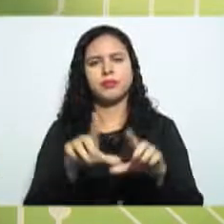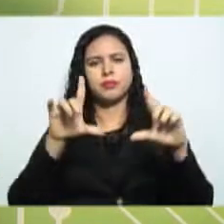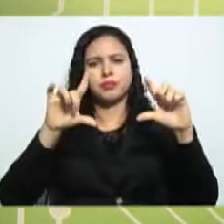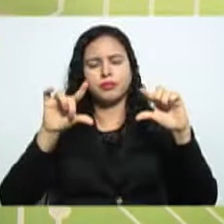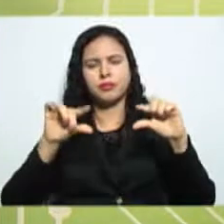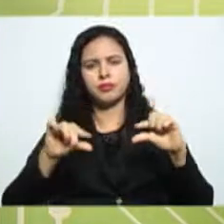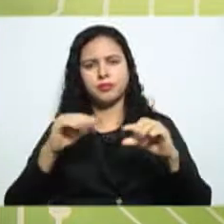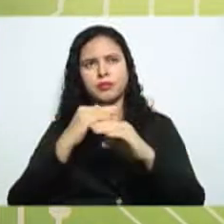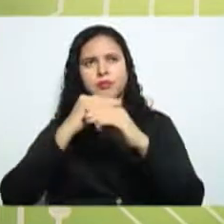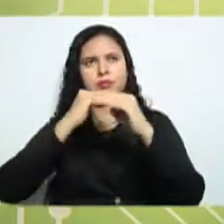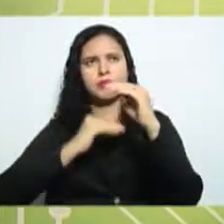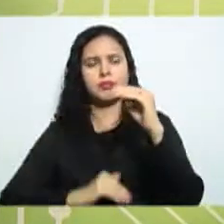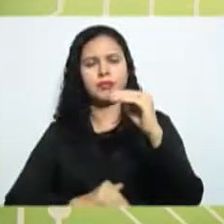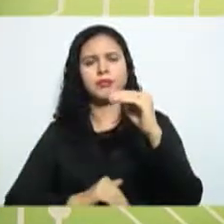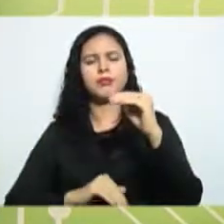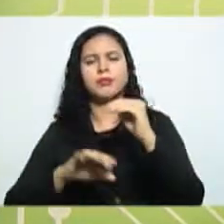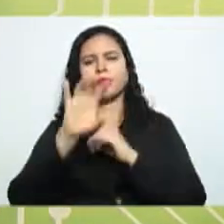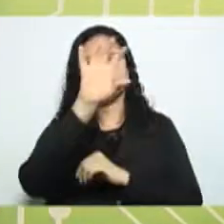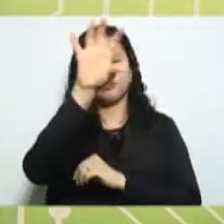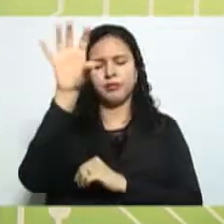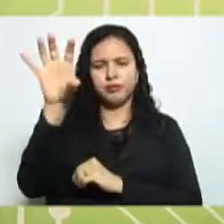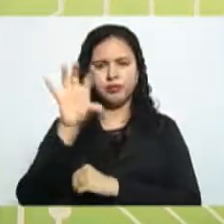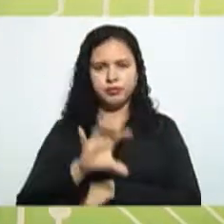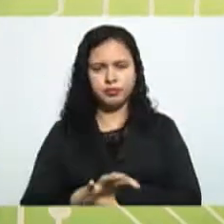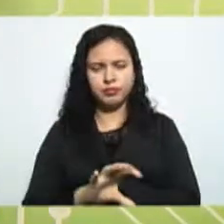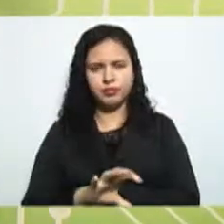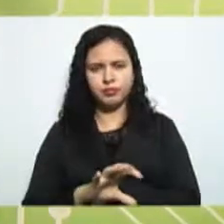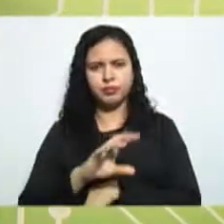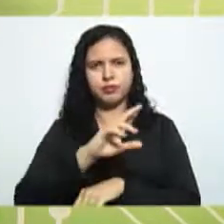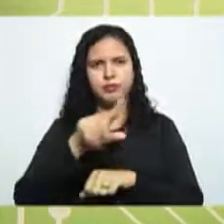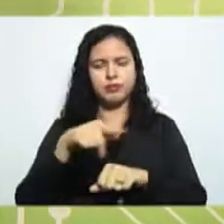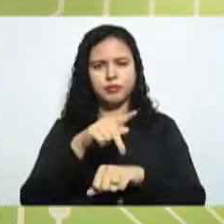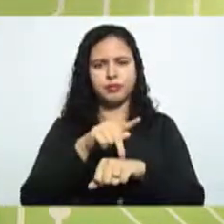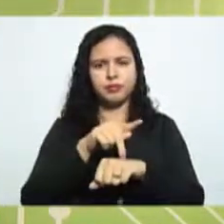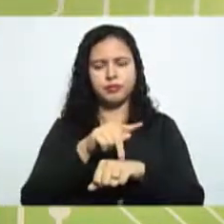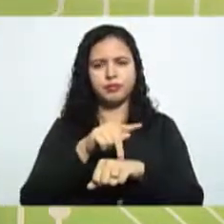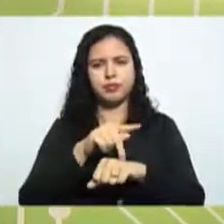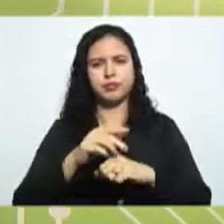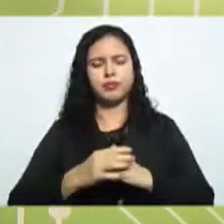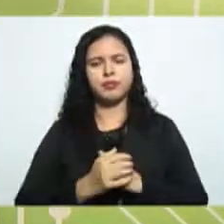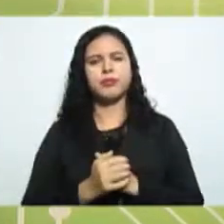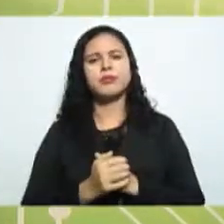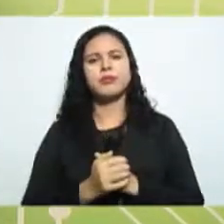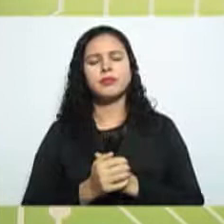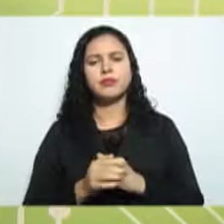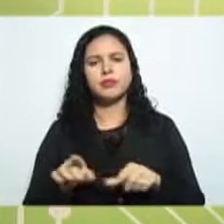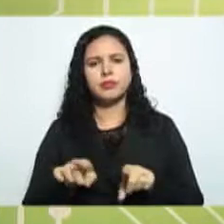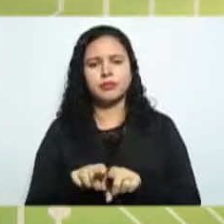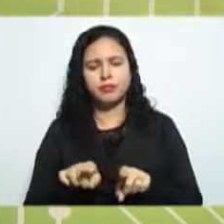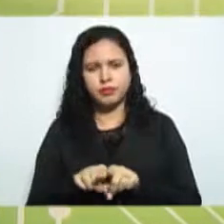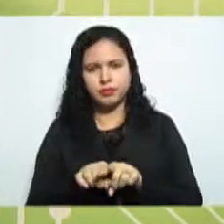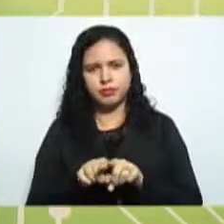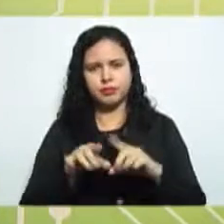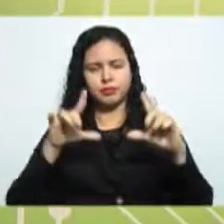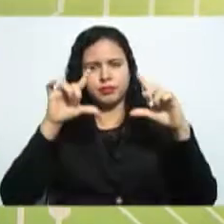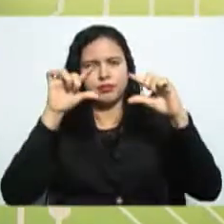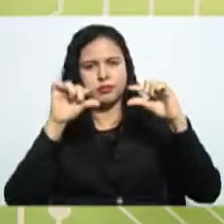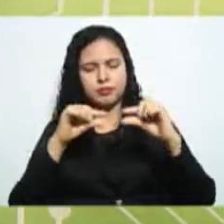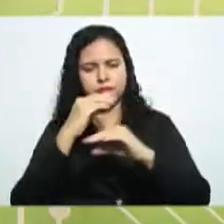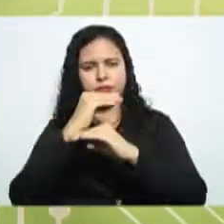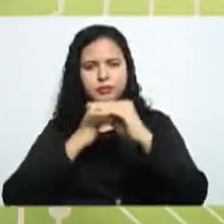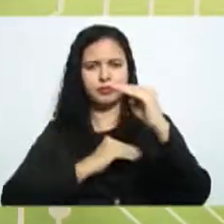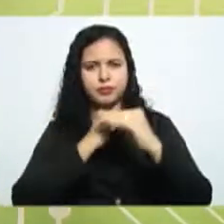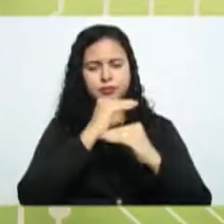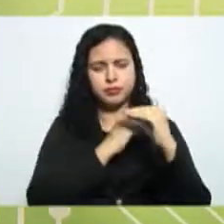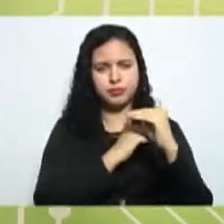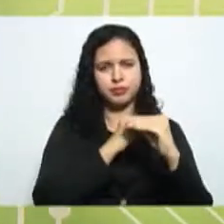das desigualdades regionais no nosso país. Então, o desenvolvimento da região para tentar diminuir as